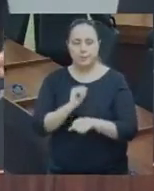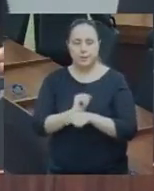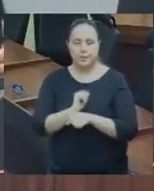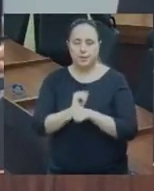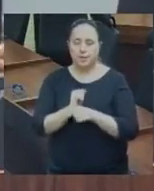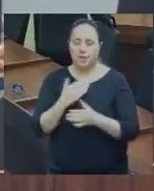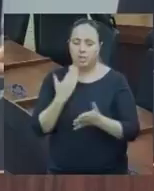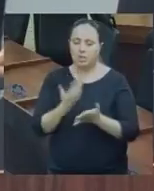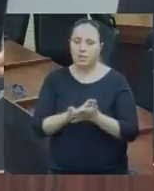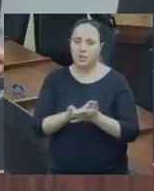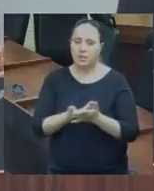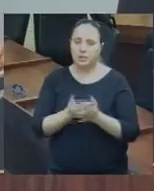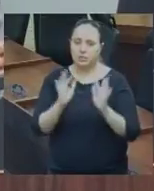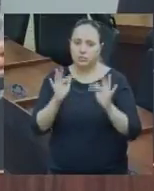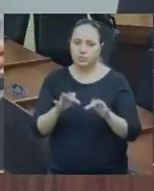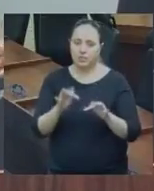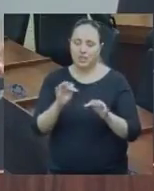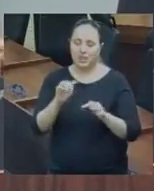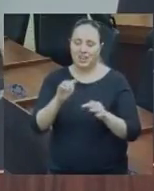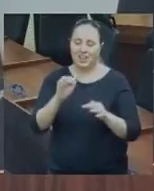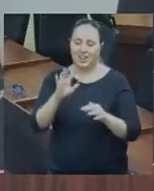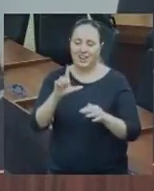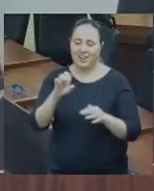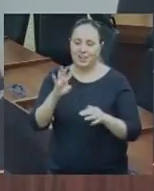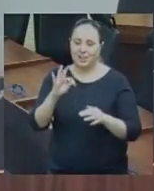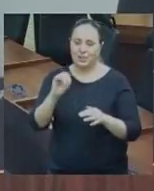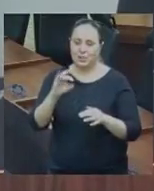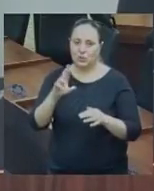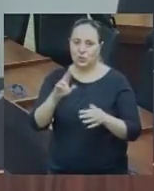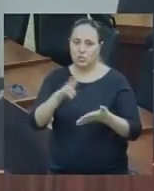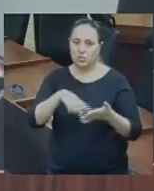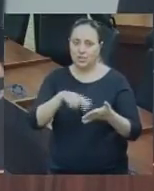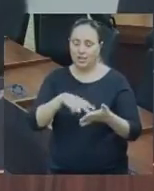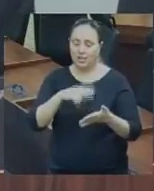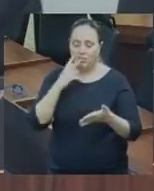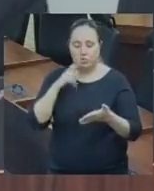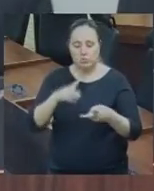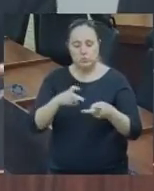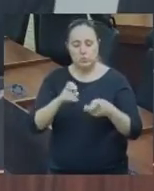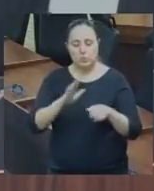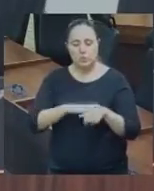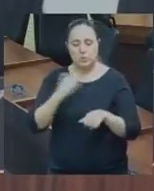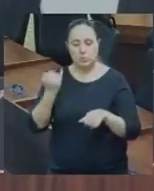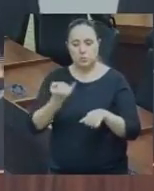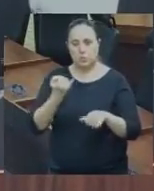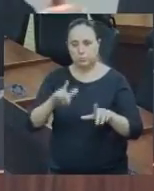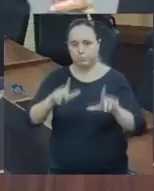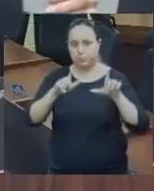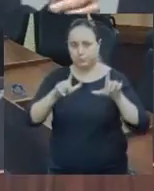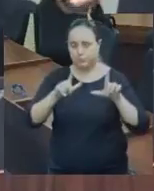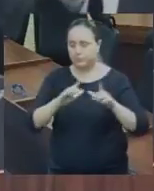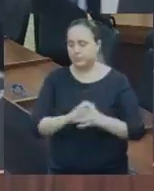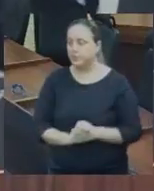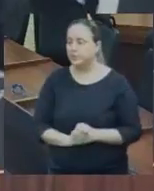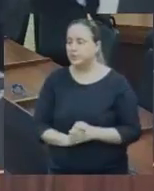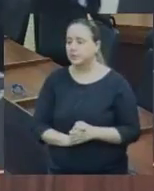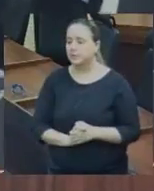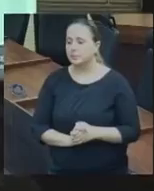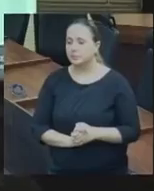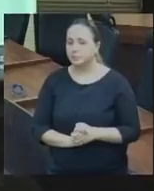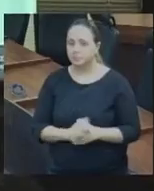o leitor de tela cheia e leia o que é mais importante na tela então esse protocolo e mag